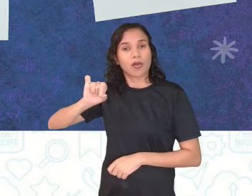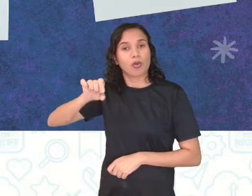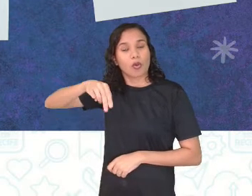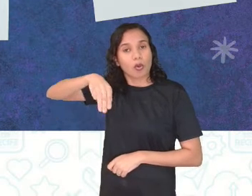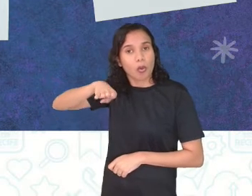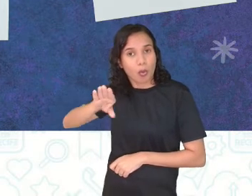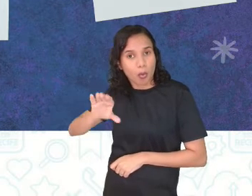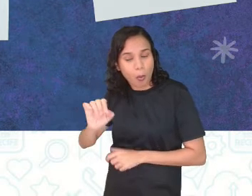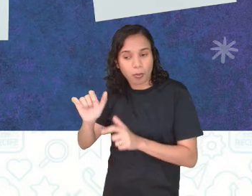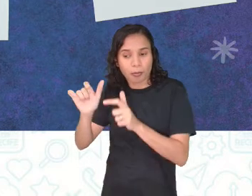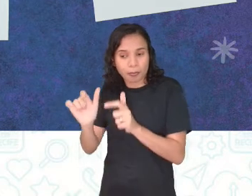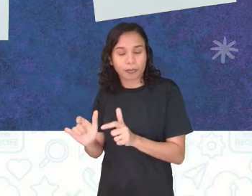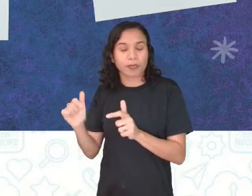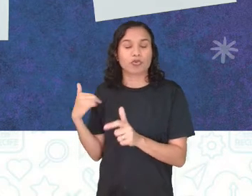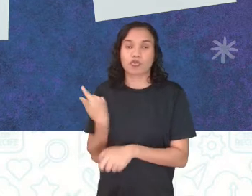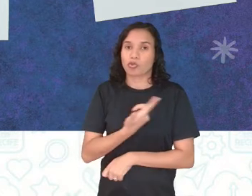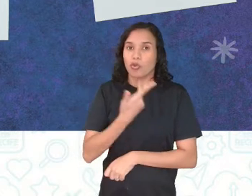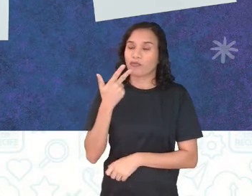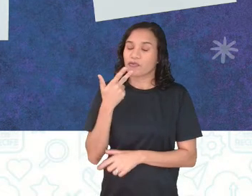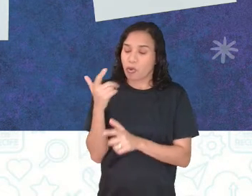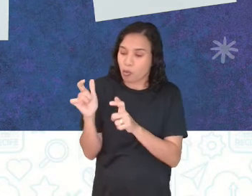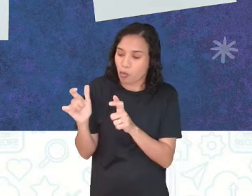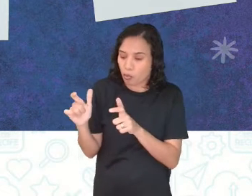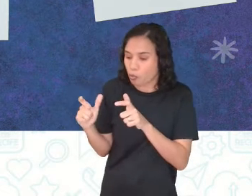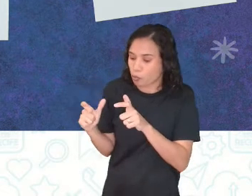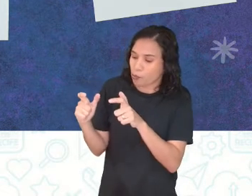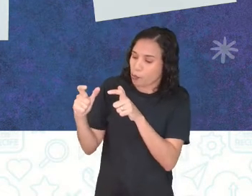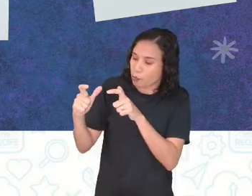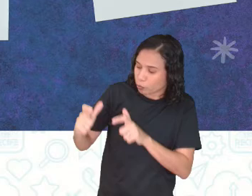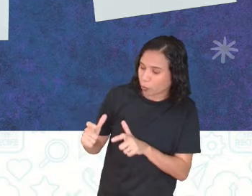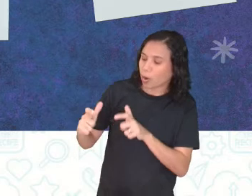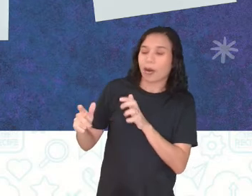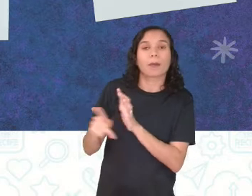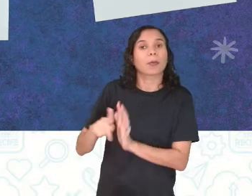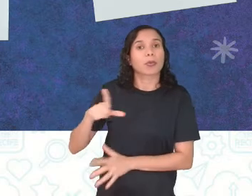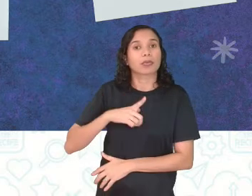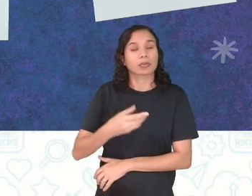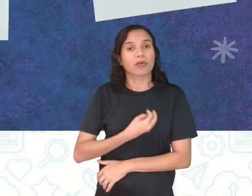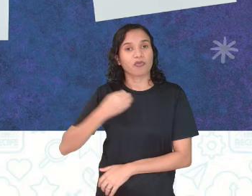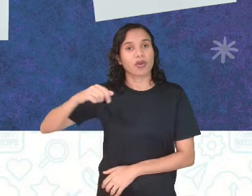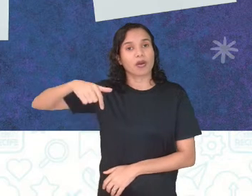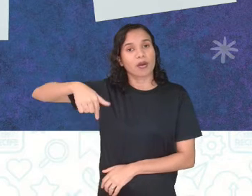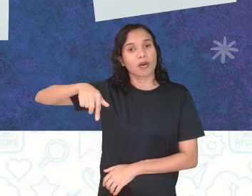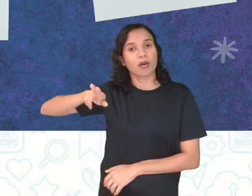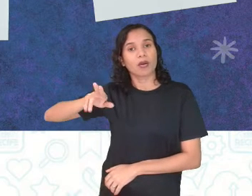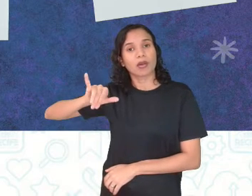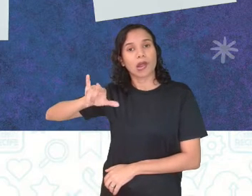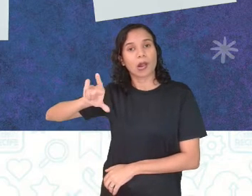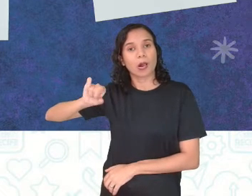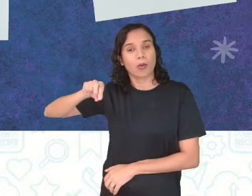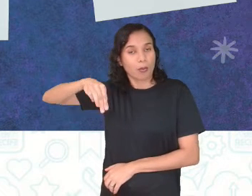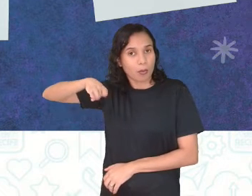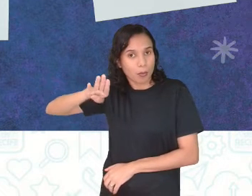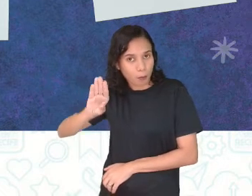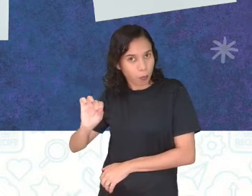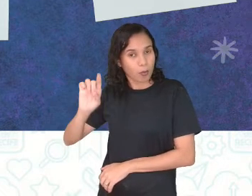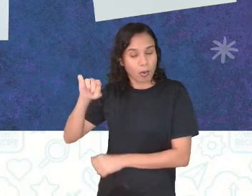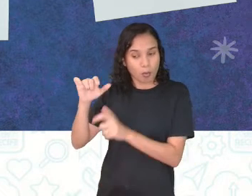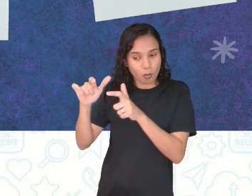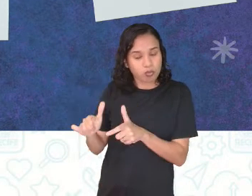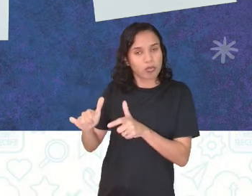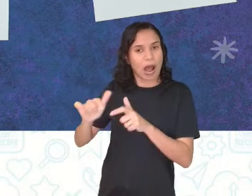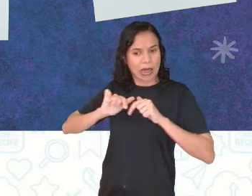falar, a gente aqui está falando de lugares, né? Locais. Então, quilombos foram lugares, né? Foram locais